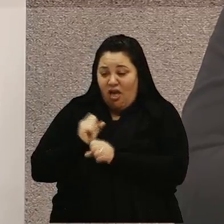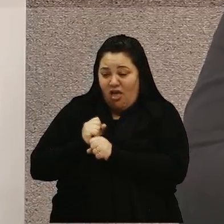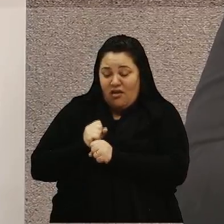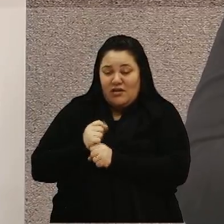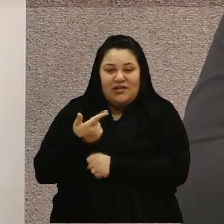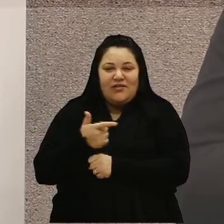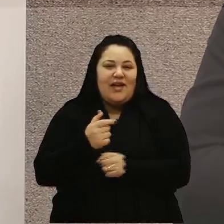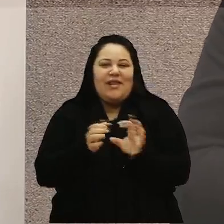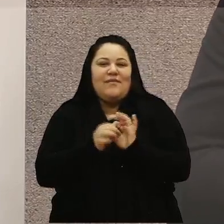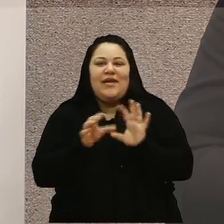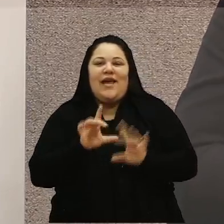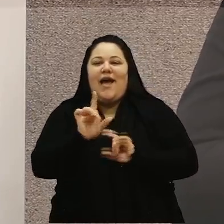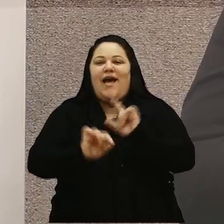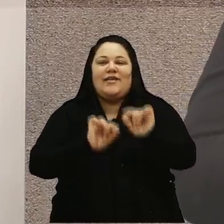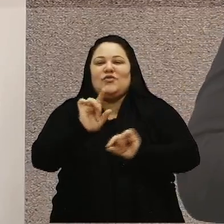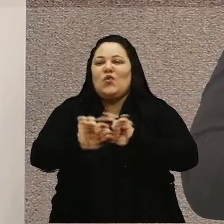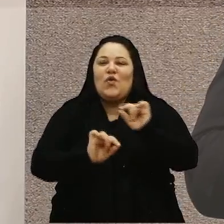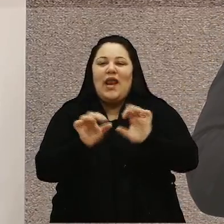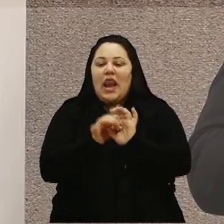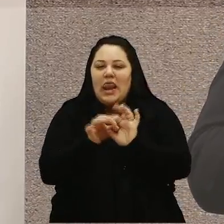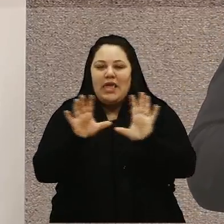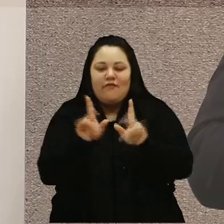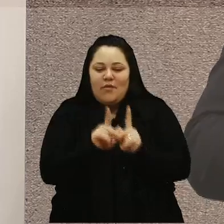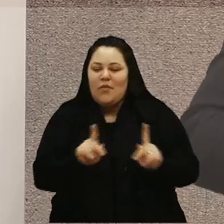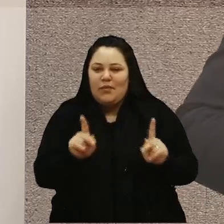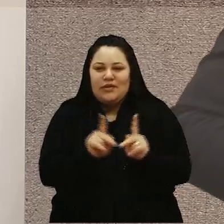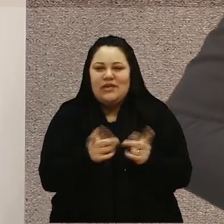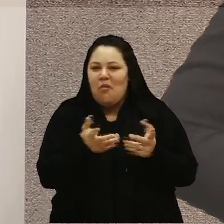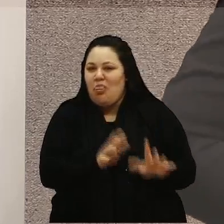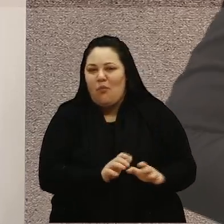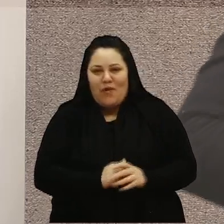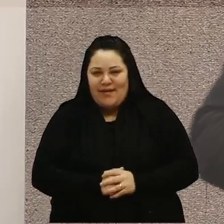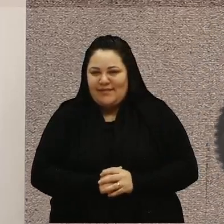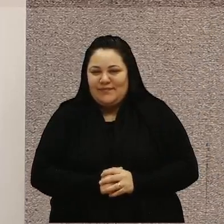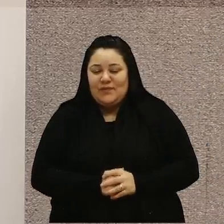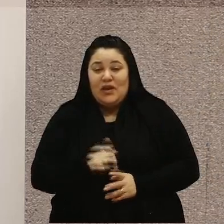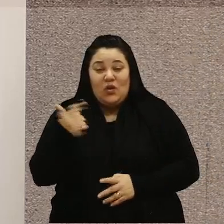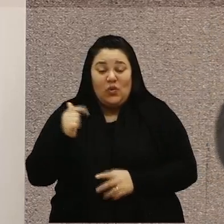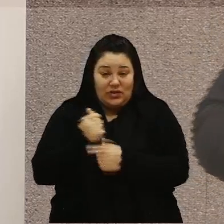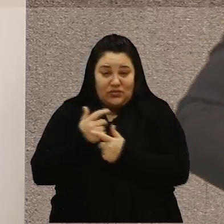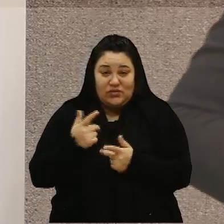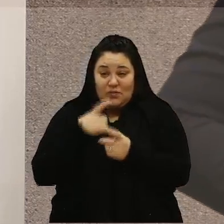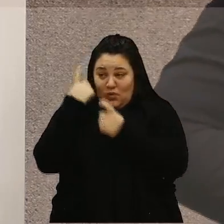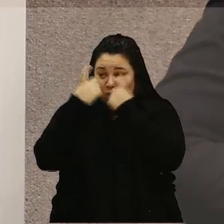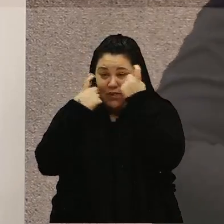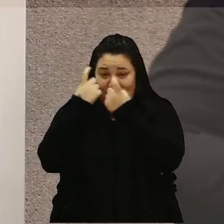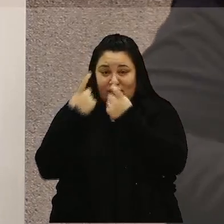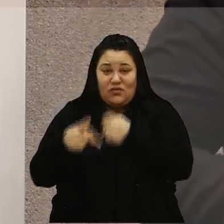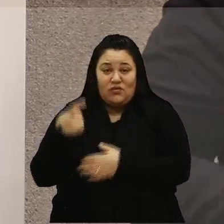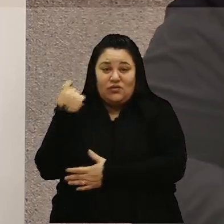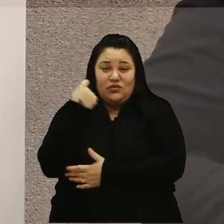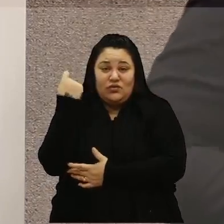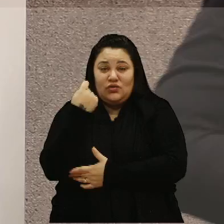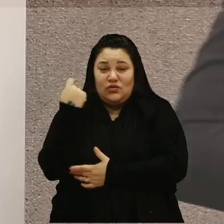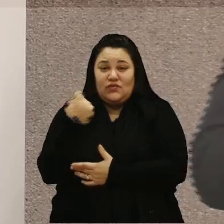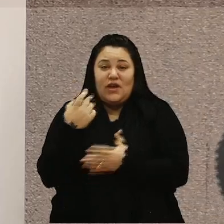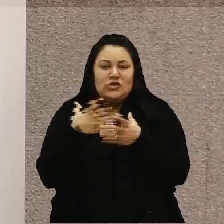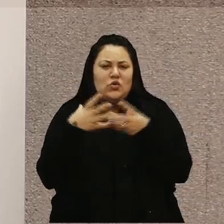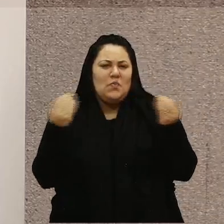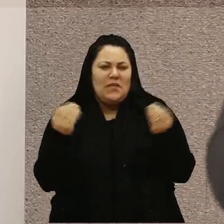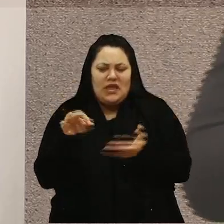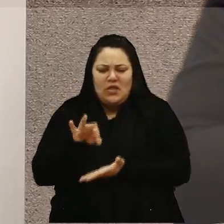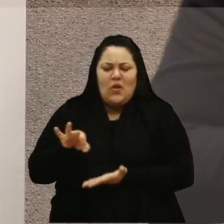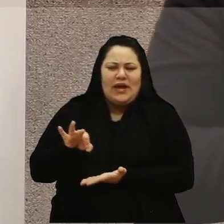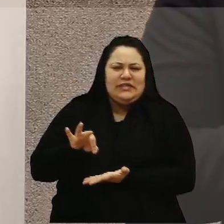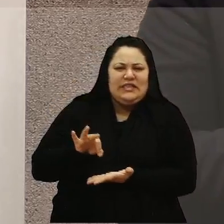livre iniciativa, possa empreender no ambiente onde está. Outra coisa, estão preocupados com o Rio Grande do Sul, porque vai desaparecer do mapa e